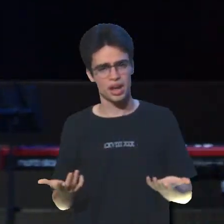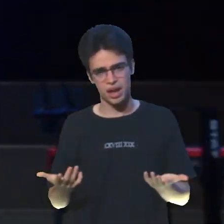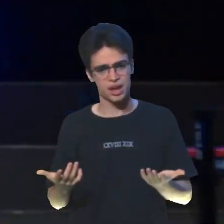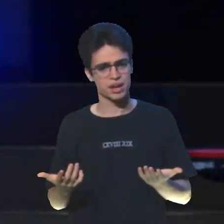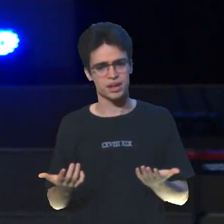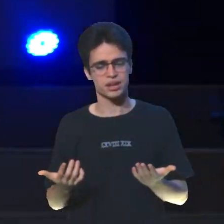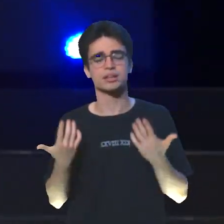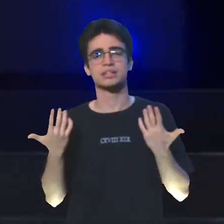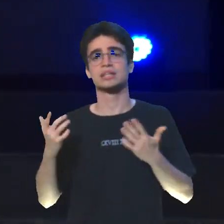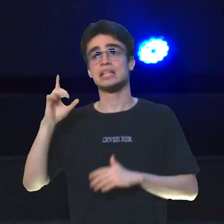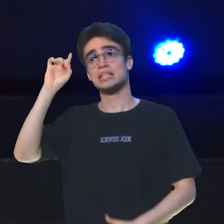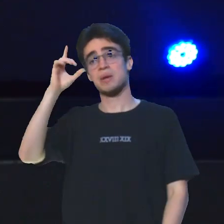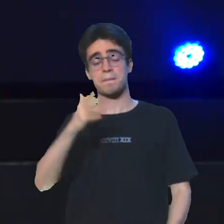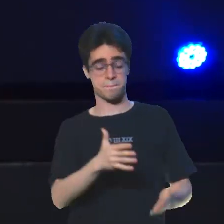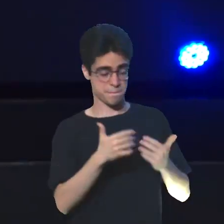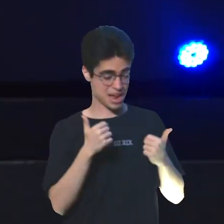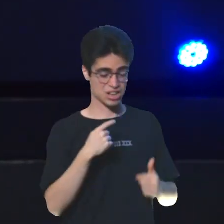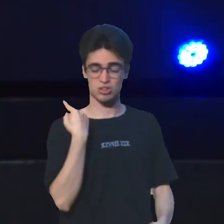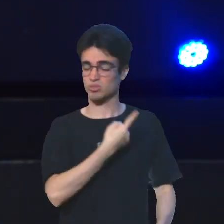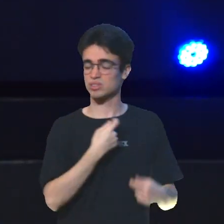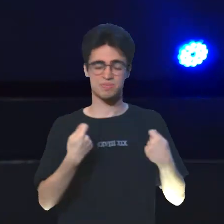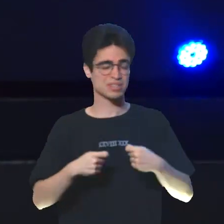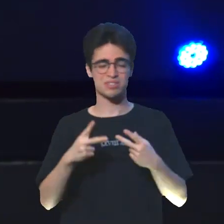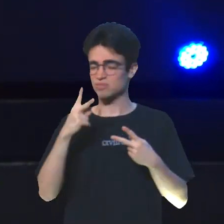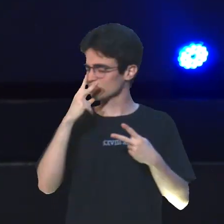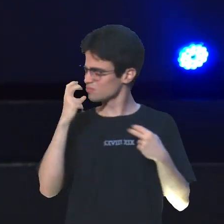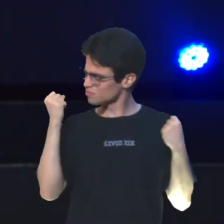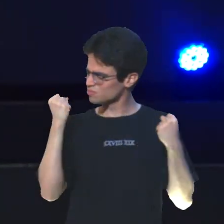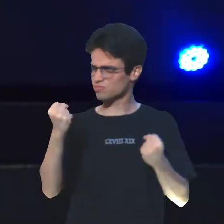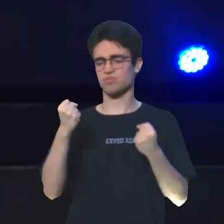O Senhor pede algo radical nas nossas vidas.